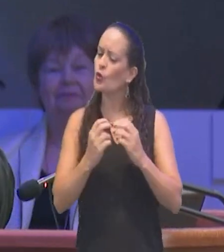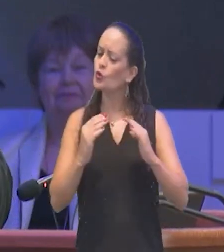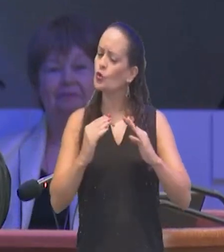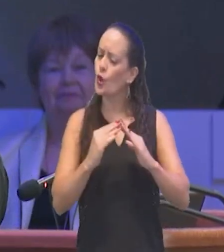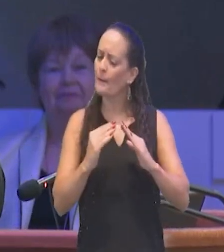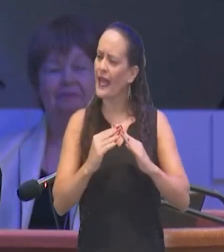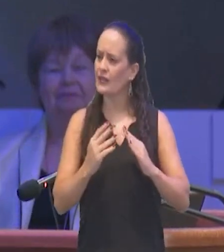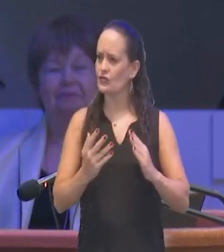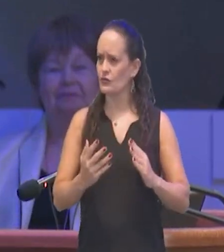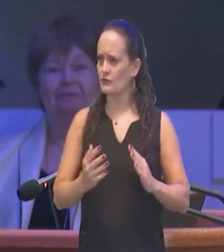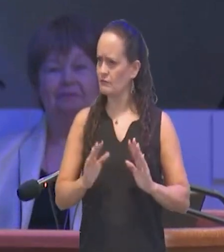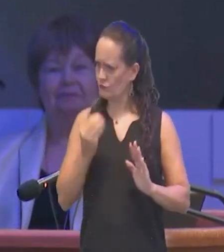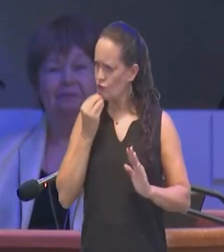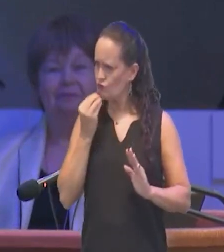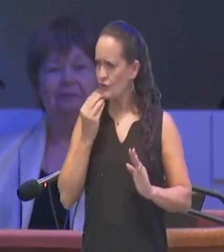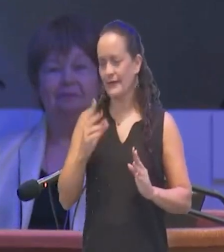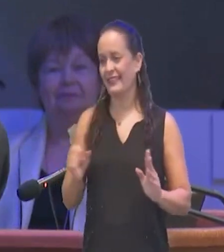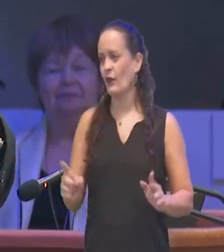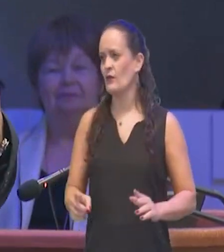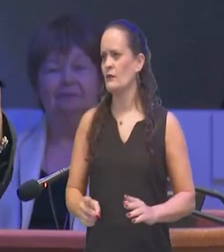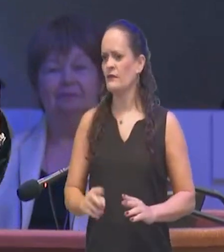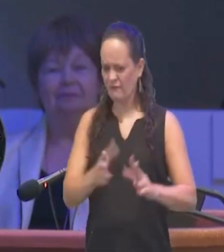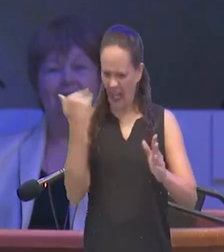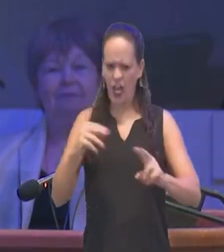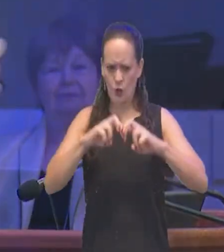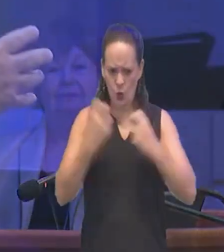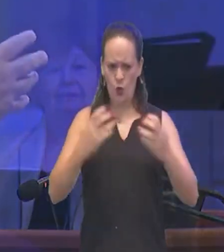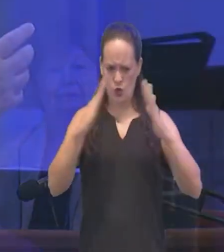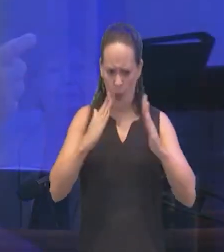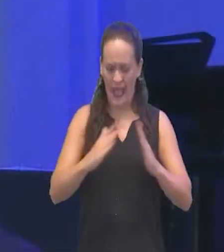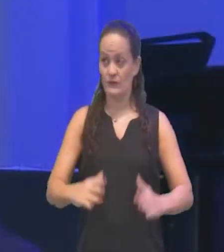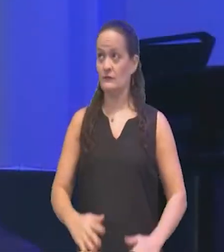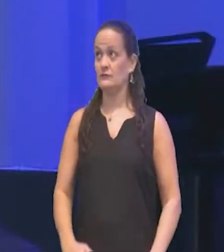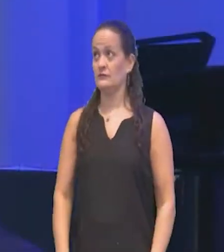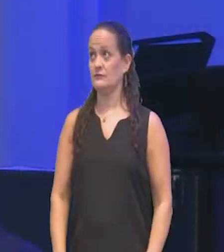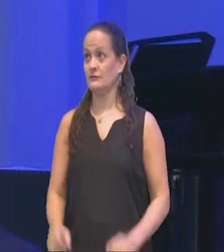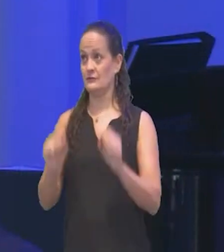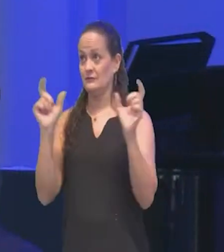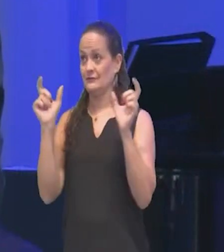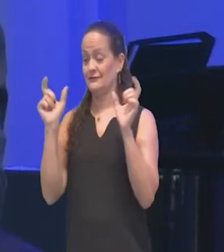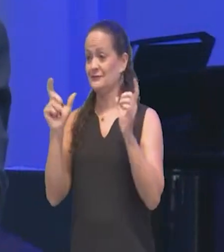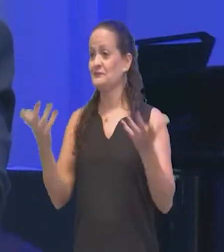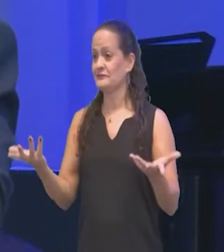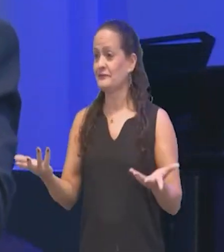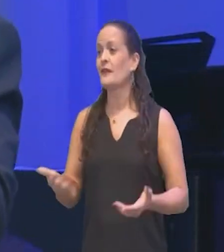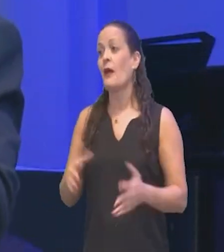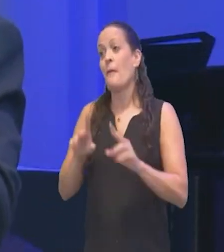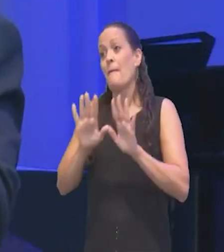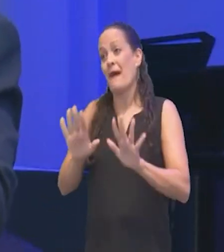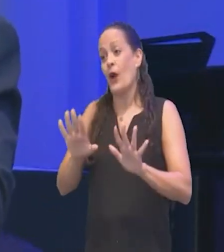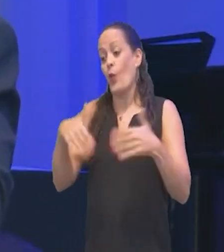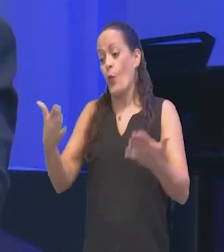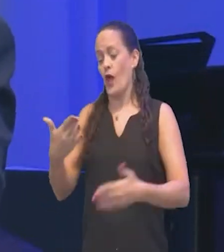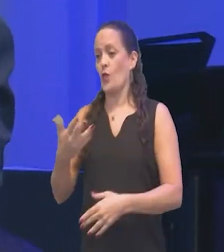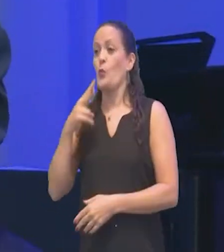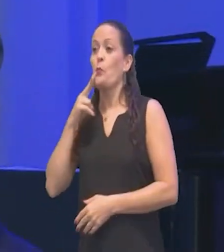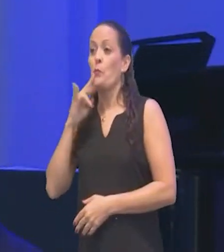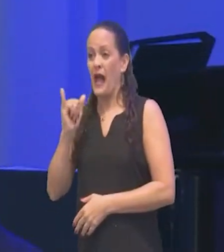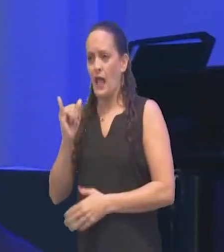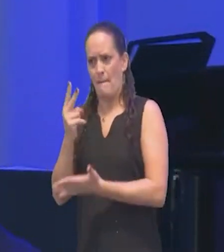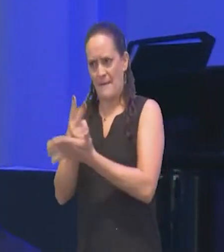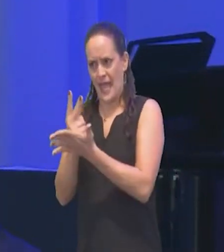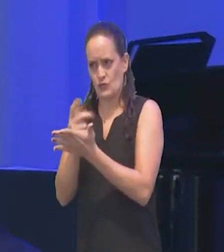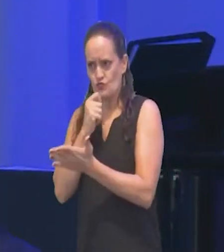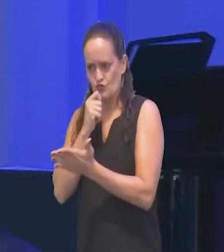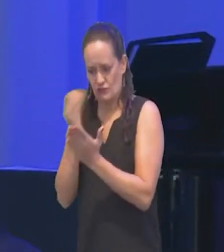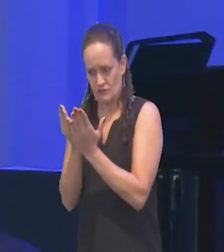profundamente sério. Só que nós 4 crianças, quando iniciava o culto e quando acontecia do papai estar presente, mesmo não crente, de vez em